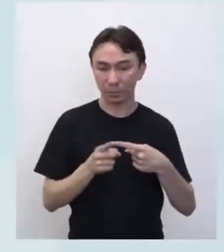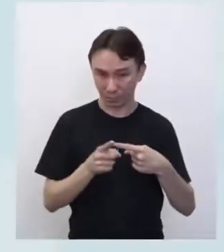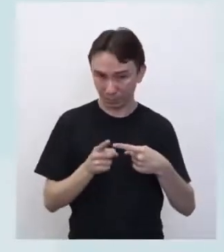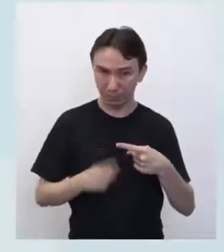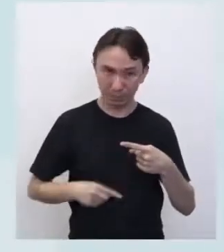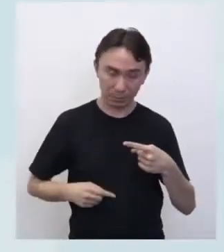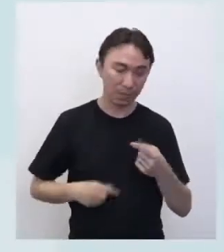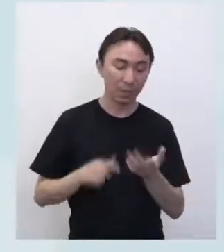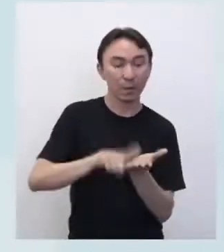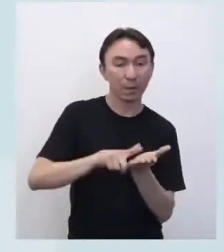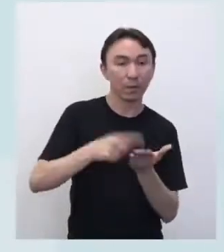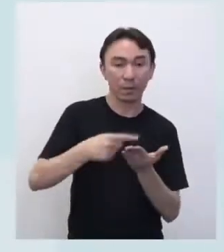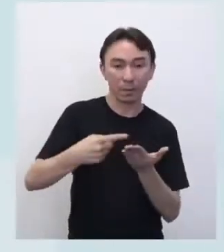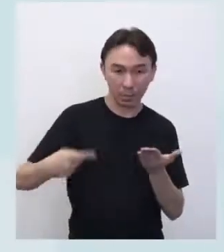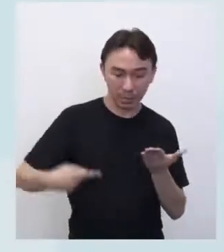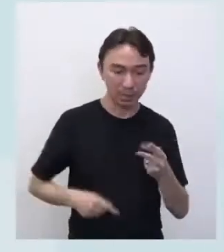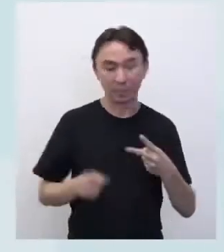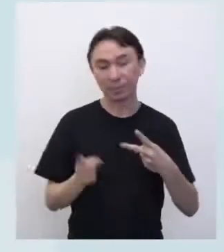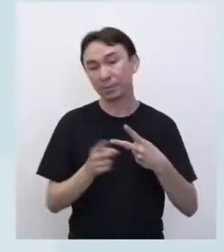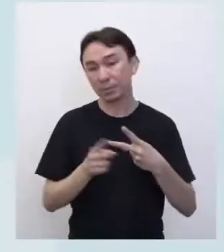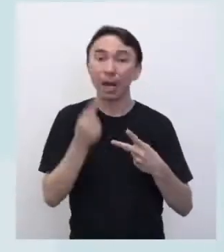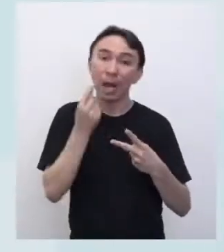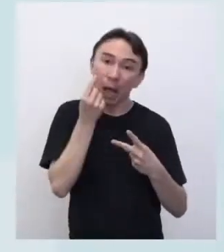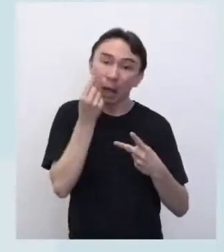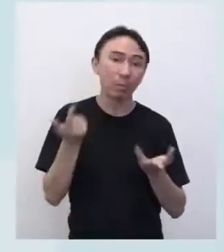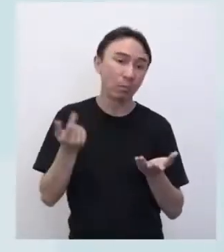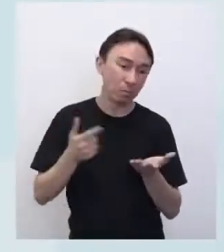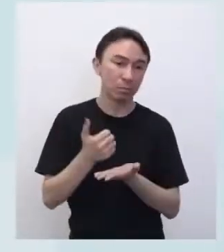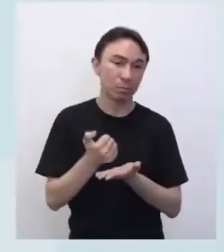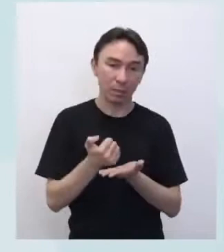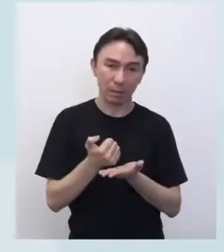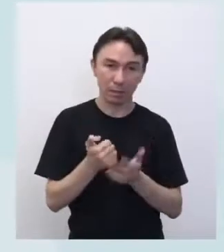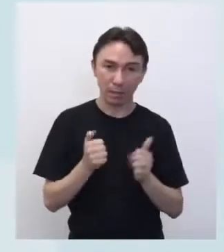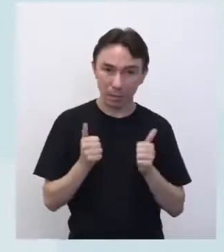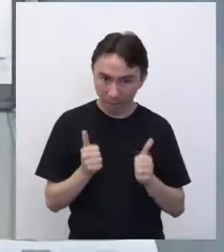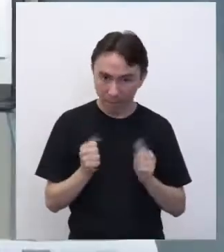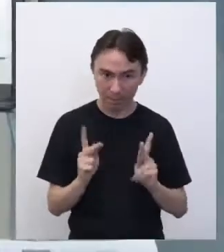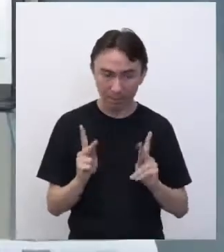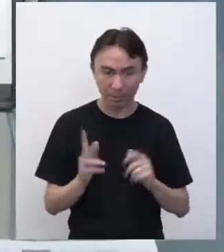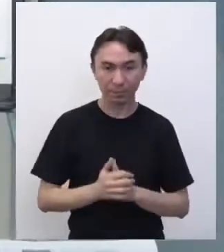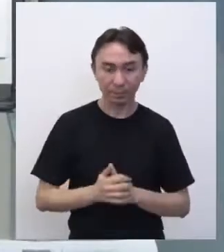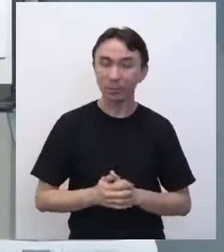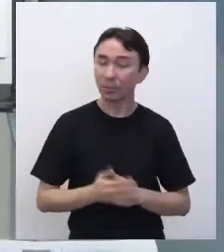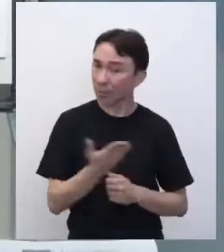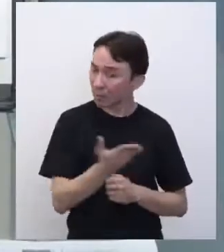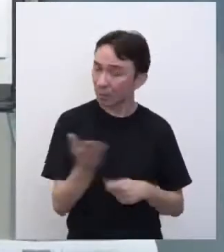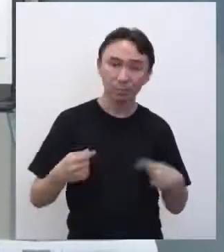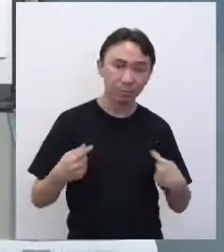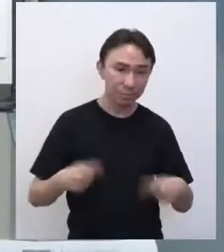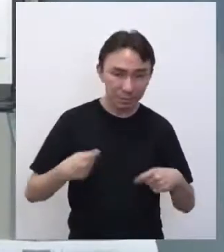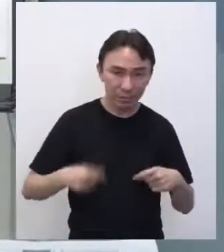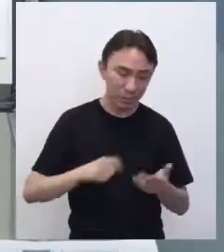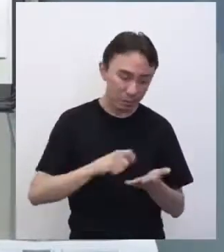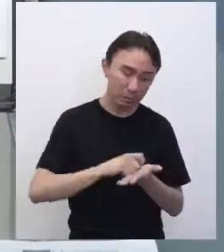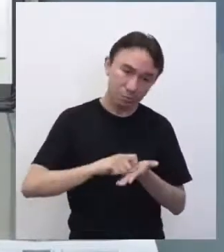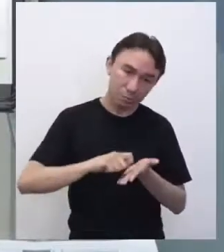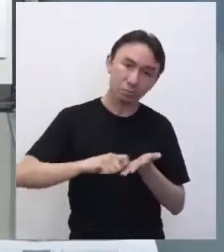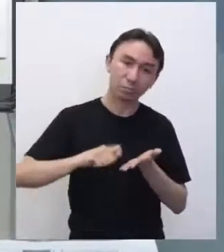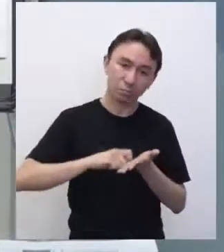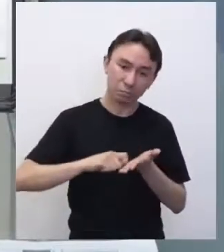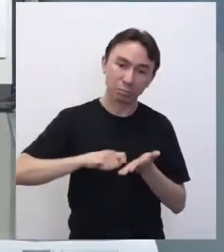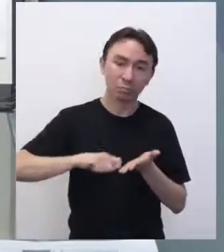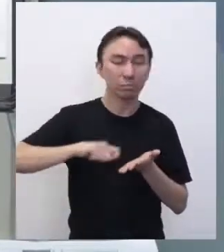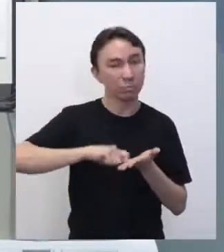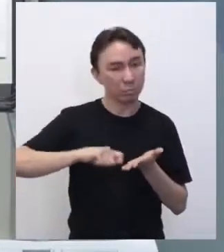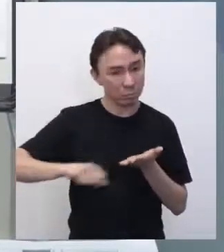caderno, a pen or a pencil. uma caneta ou um lápis. Perfeito. Então, vocês vão precisar disso aí para fazer as anotações durante a aula. Vai haver momentos em